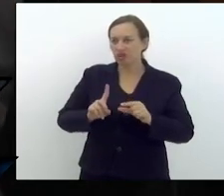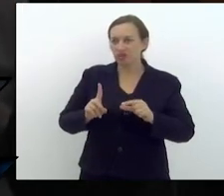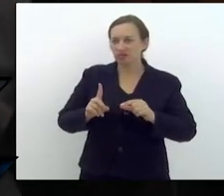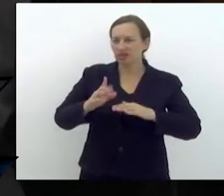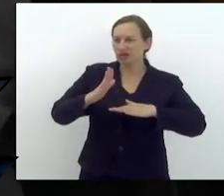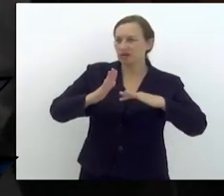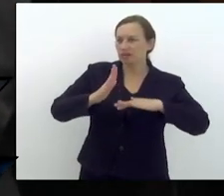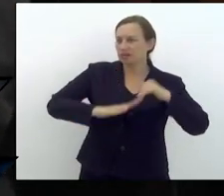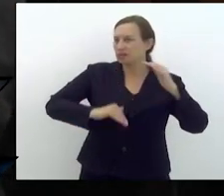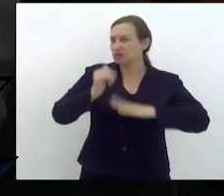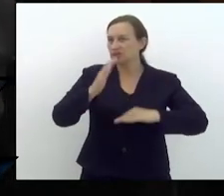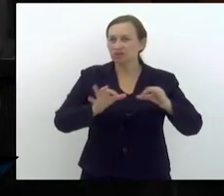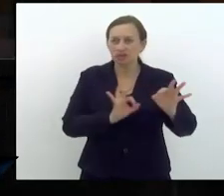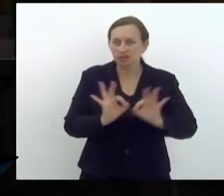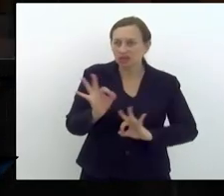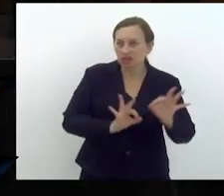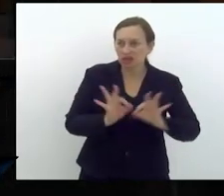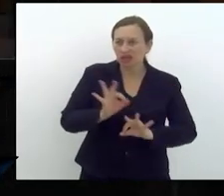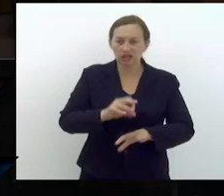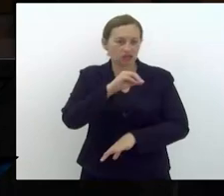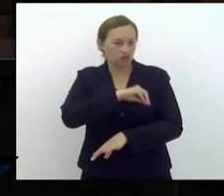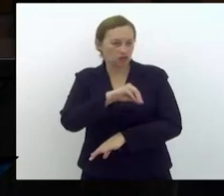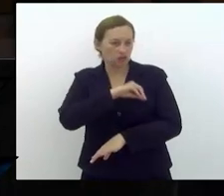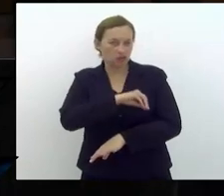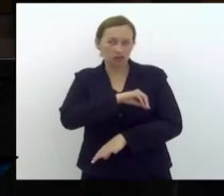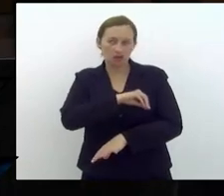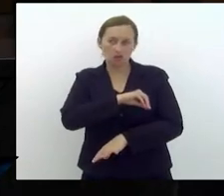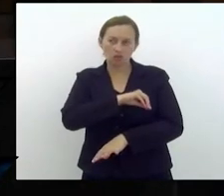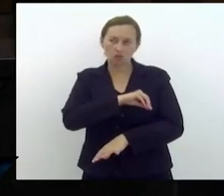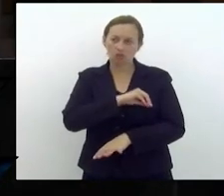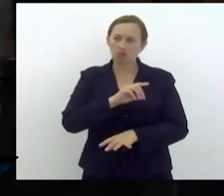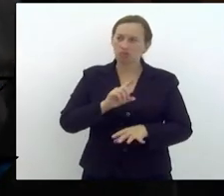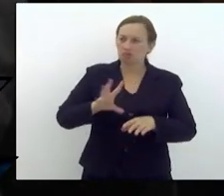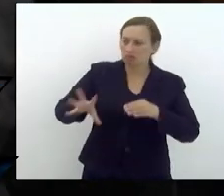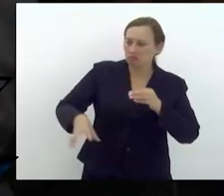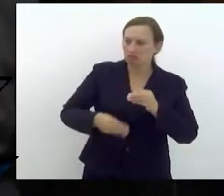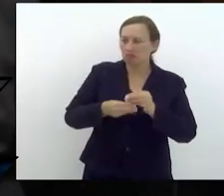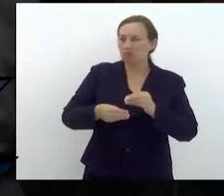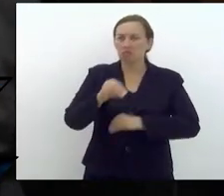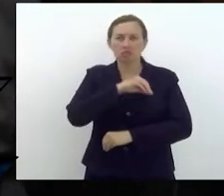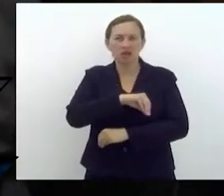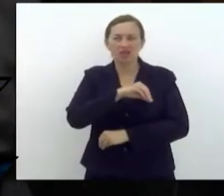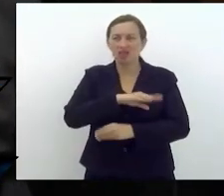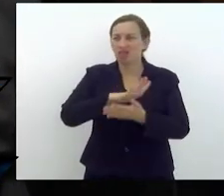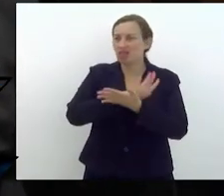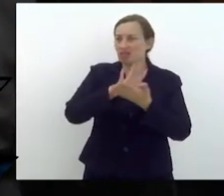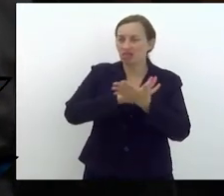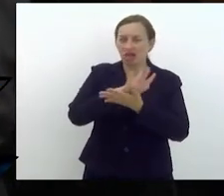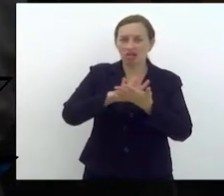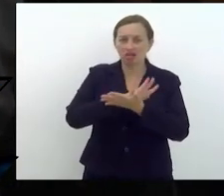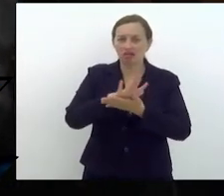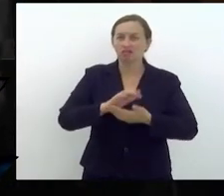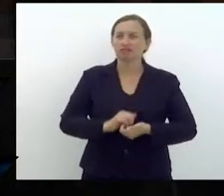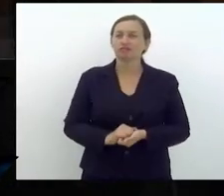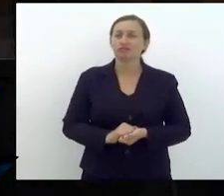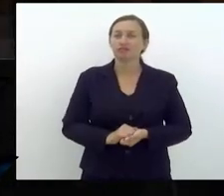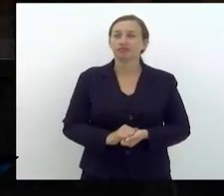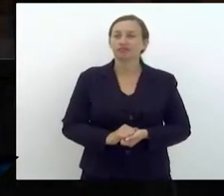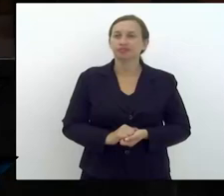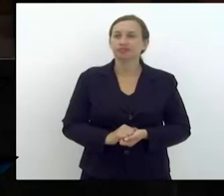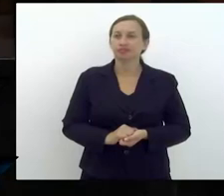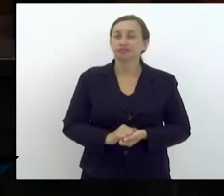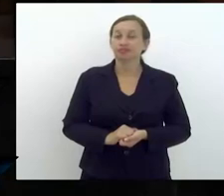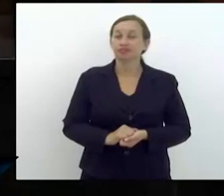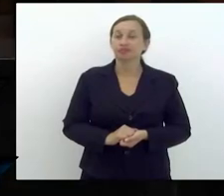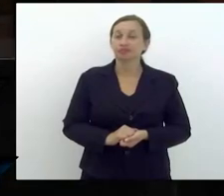salários não fazendo reposição salarial e por último deputada Lucinha não fazendo